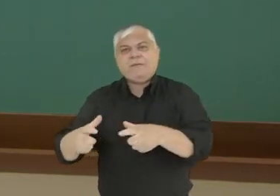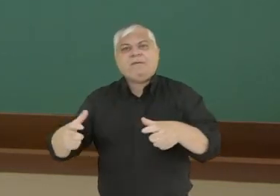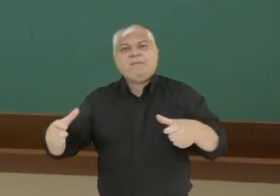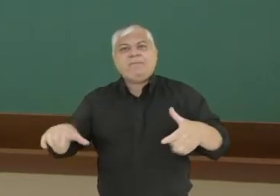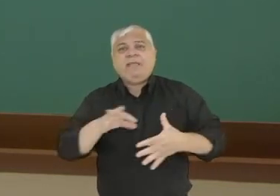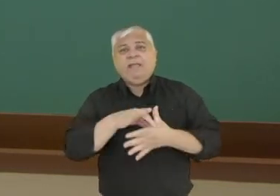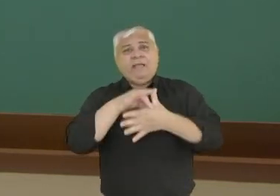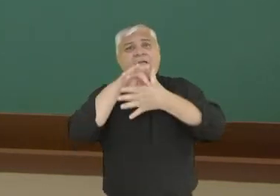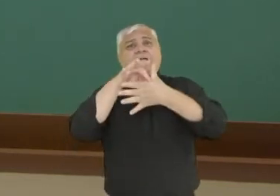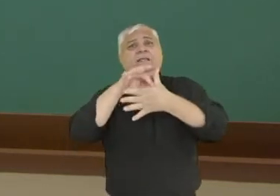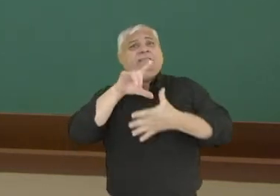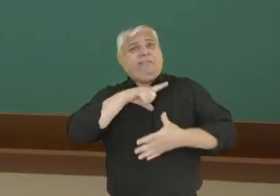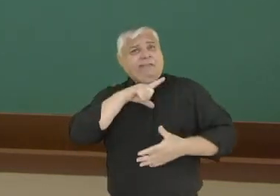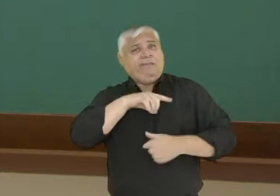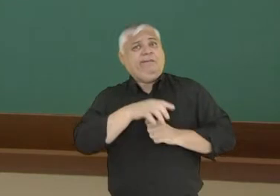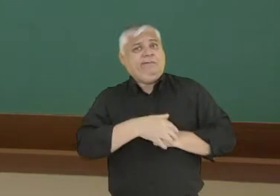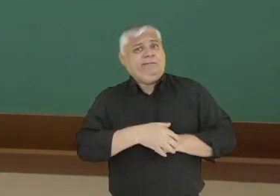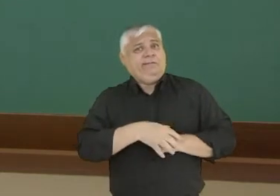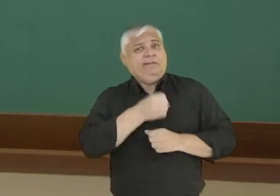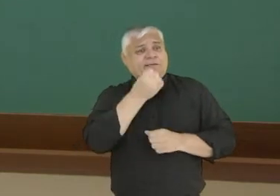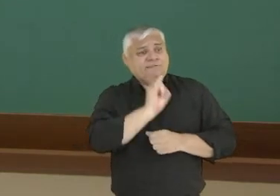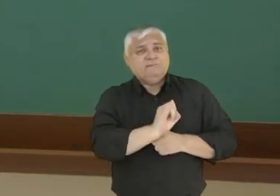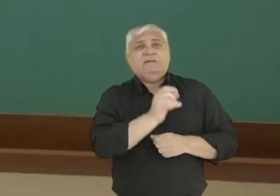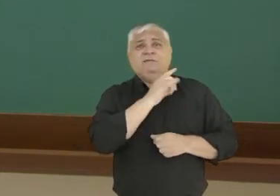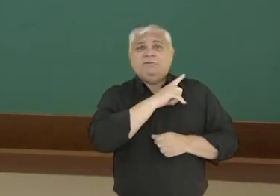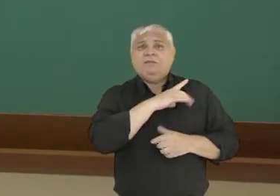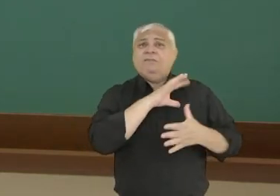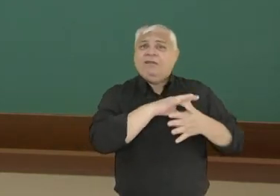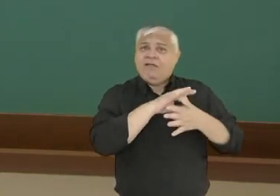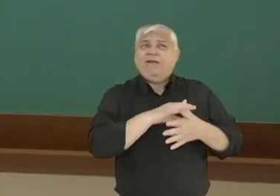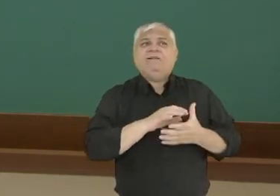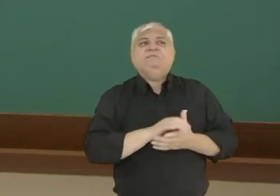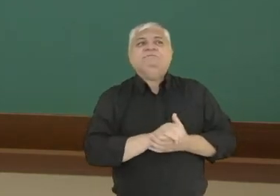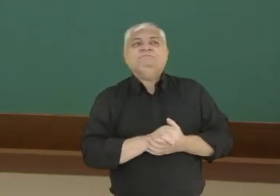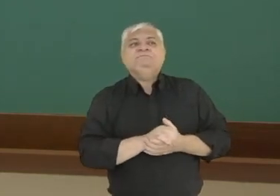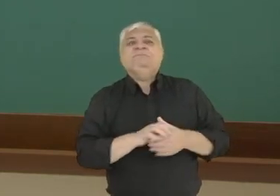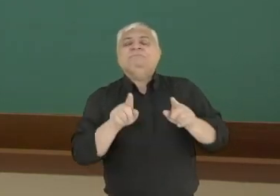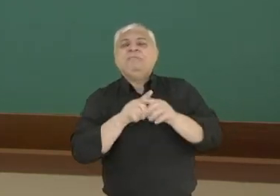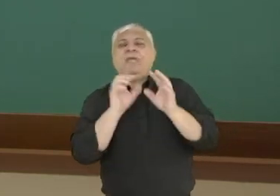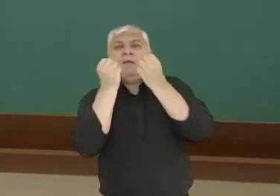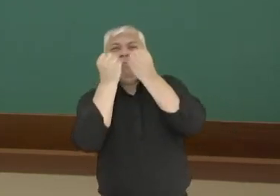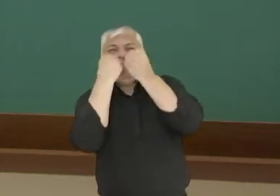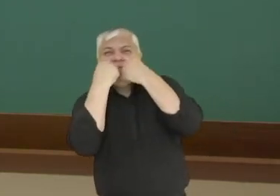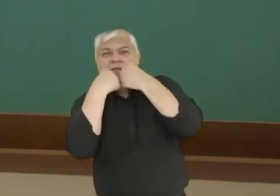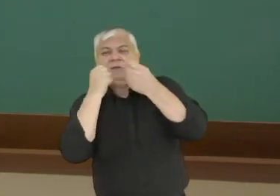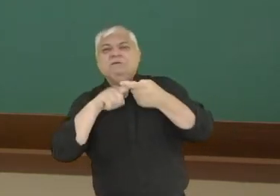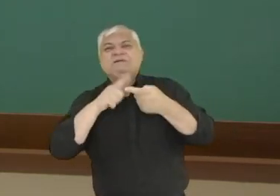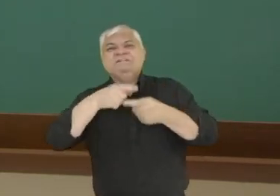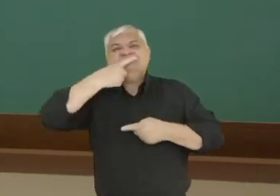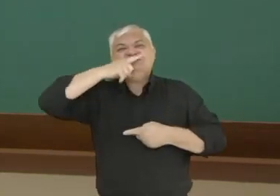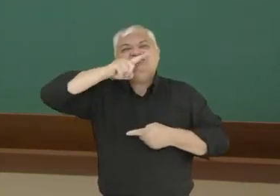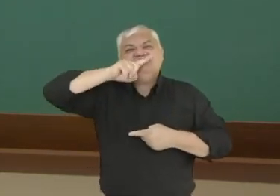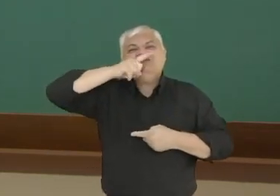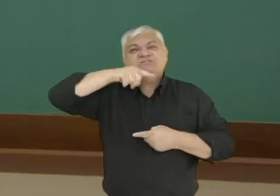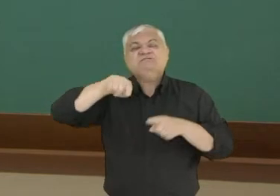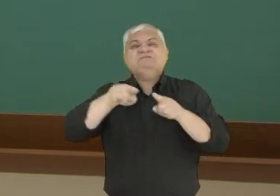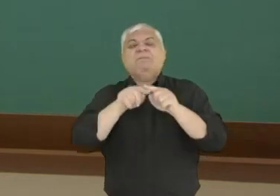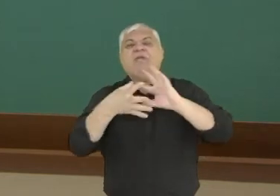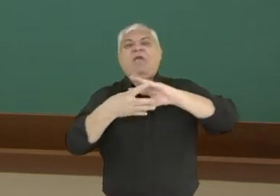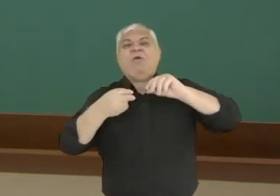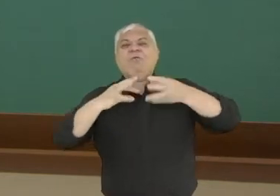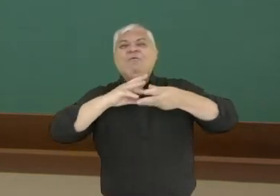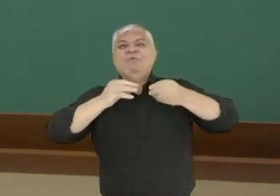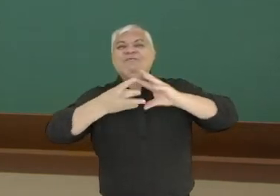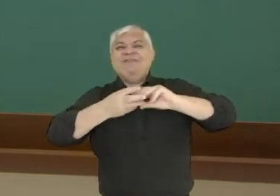carne se eu tenho criação de animais eu vou ter produção de carne do Milho da cana-de-açúcar e no